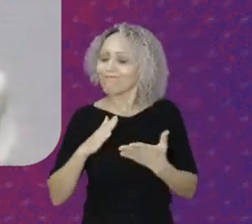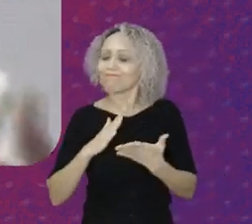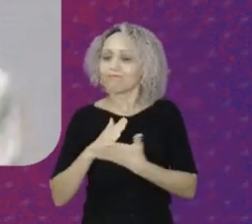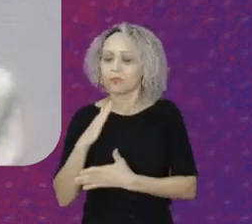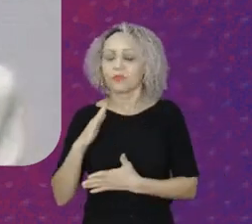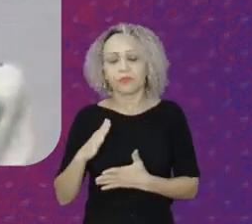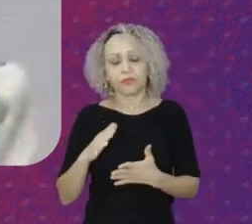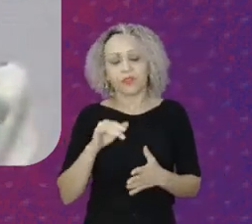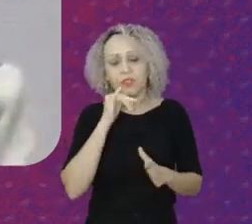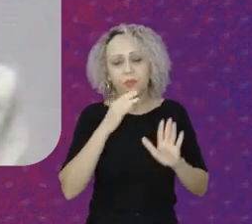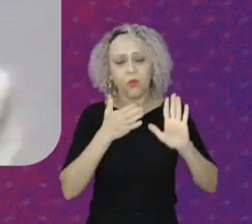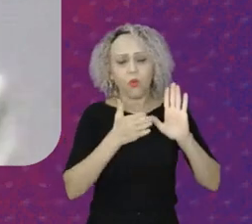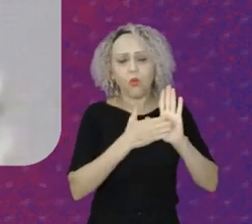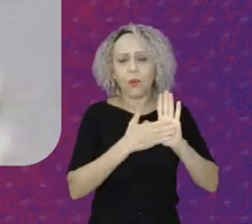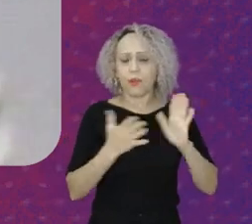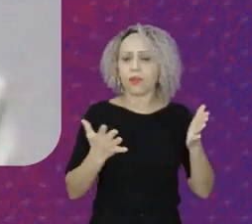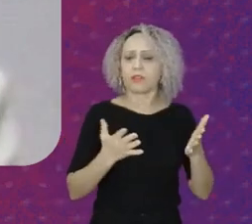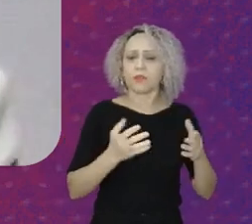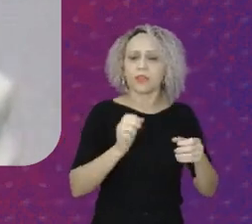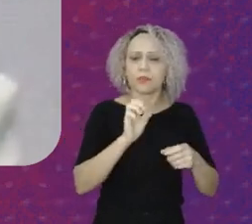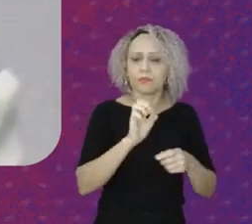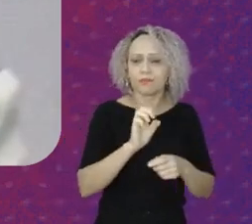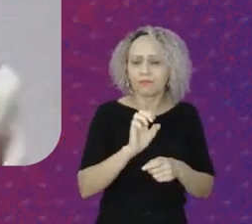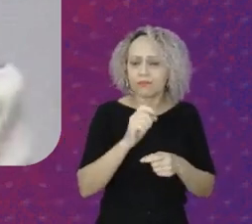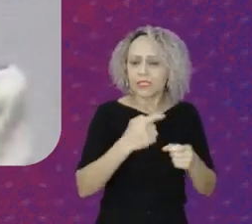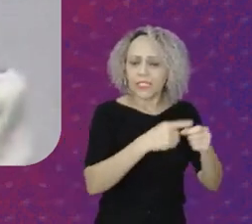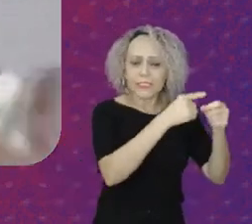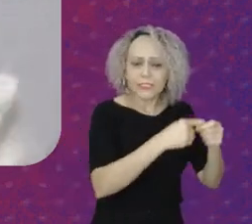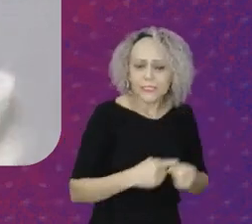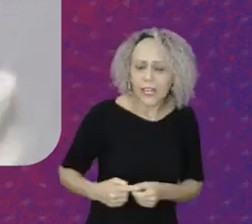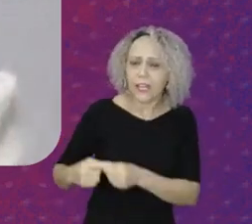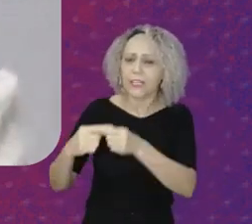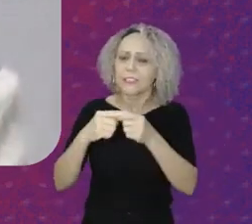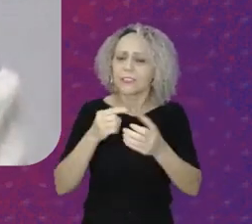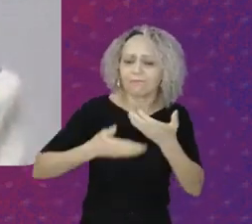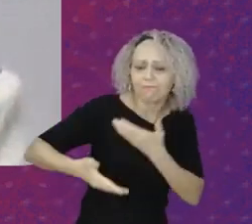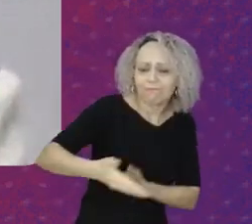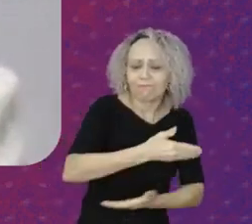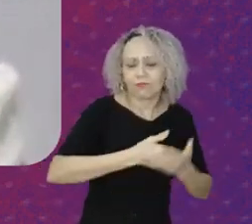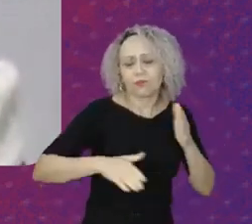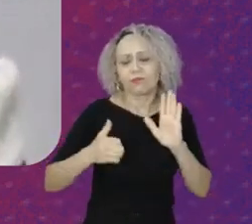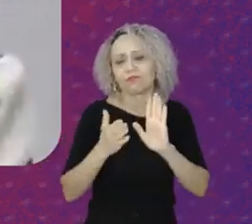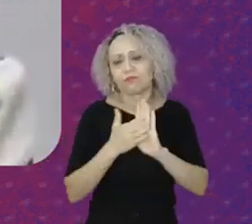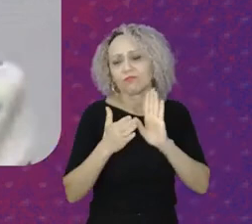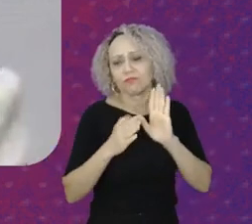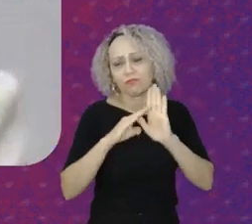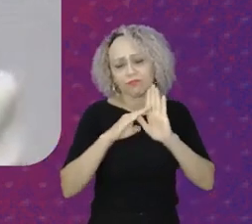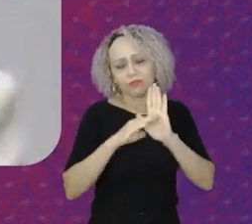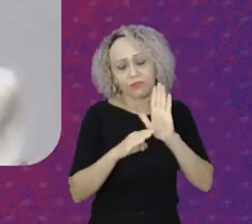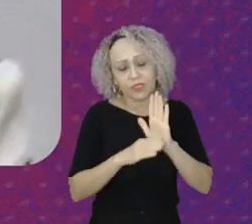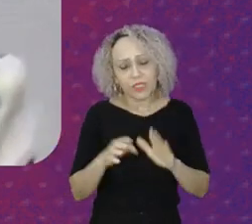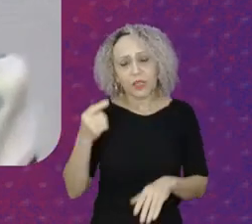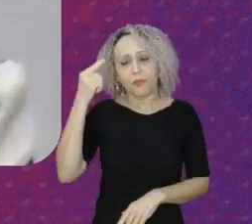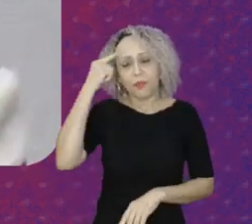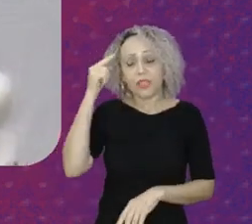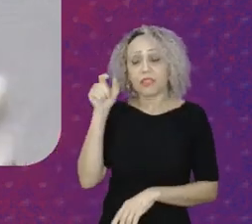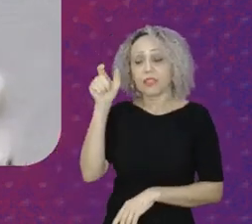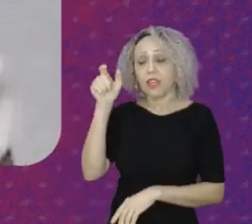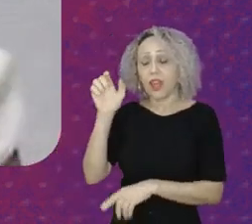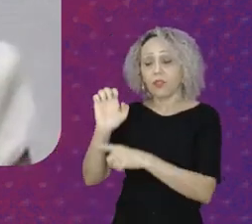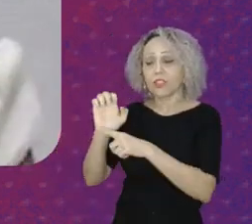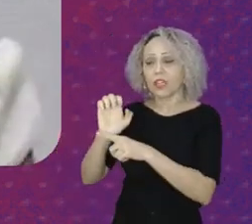de integração das cidades, uma pauta de pensar o Estado do Rio Grande do Norte de um lugar diferente. Foi